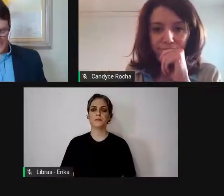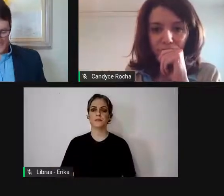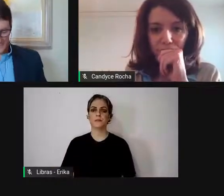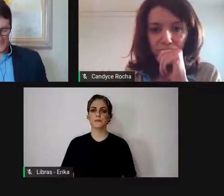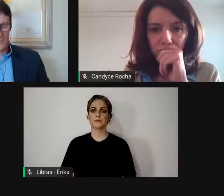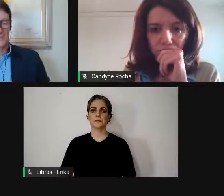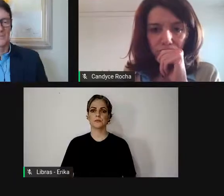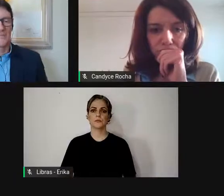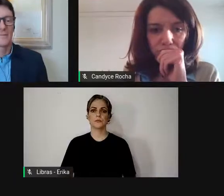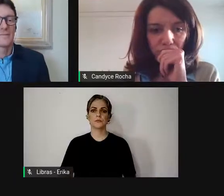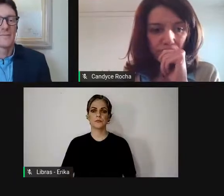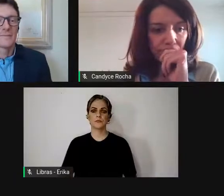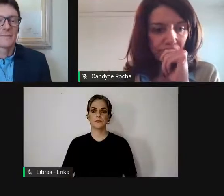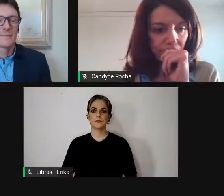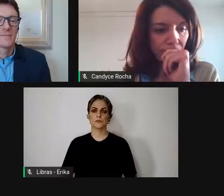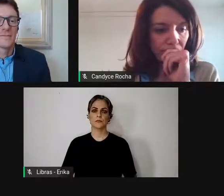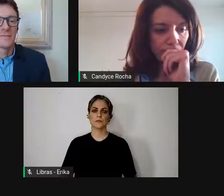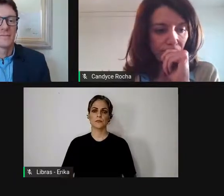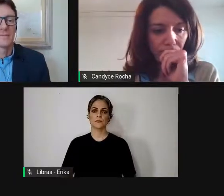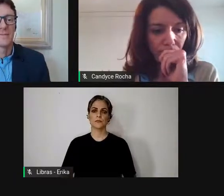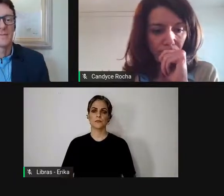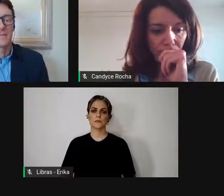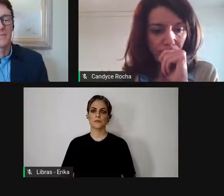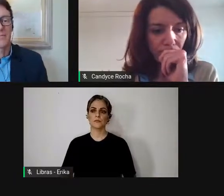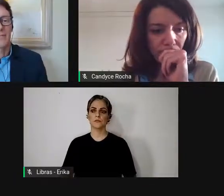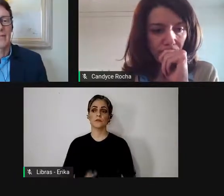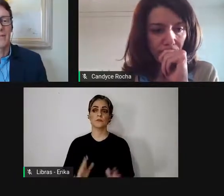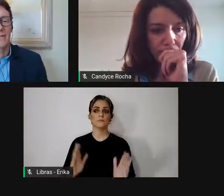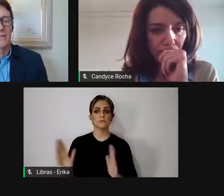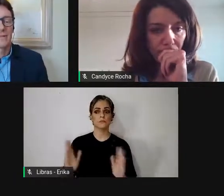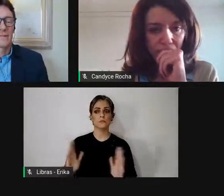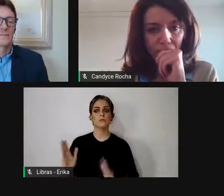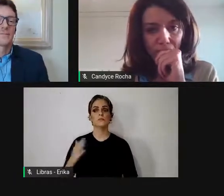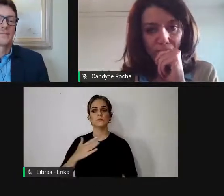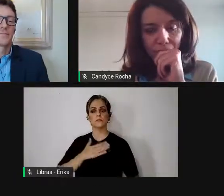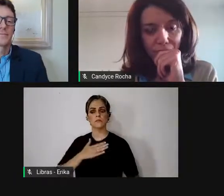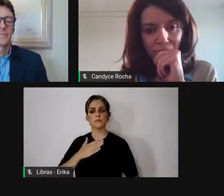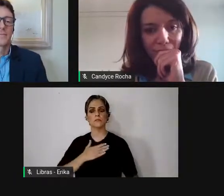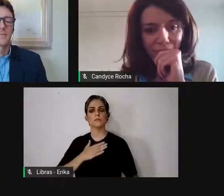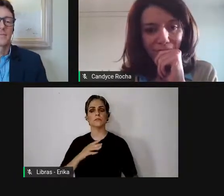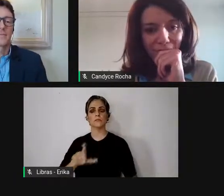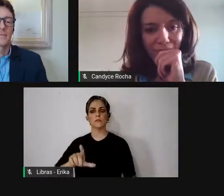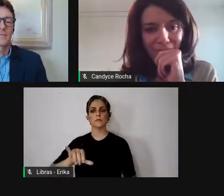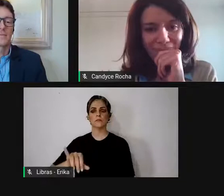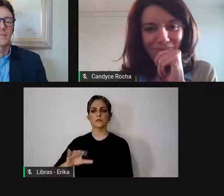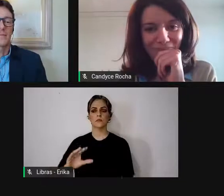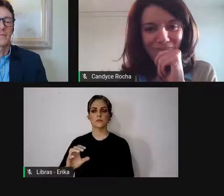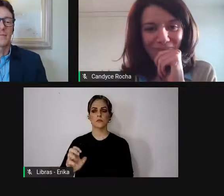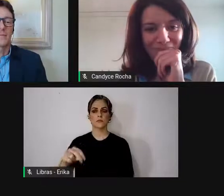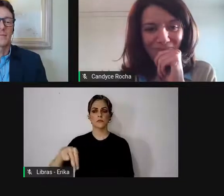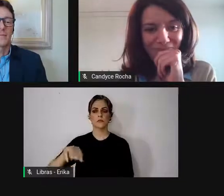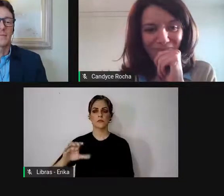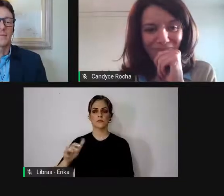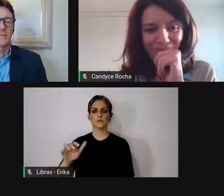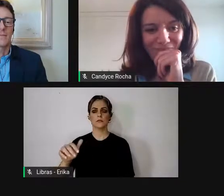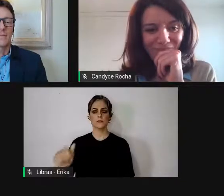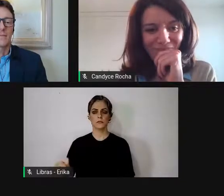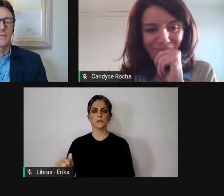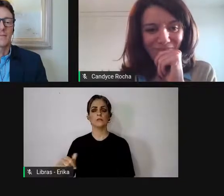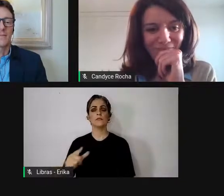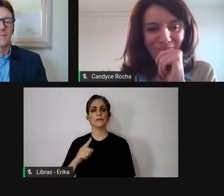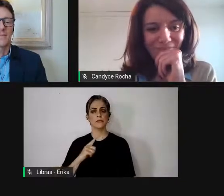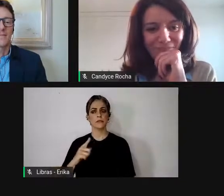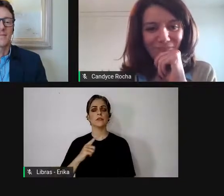Durante a minha licença, até algo que eu já havia comentado com o Fabiano, eu recebi ofertas, estava recebendo ofertas de